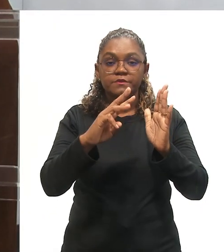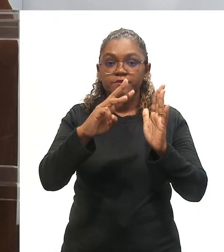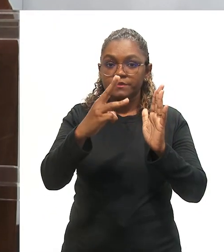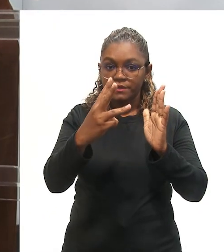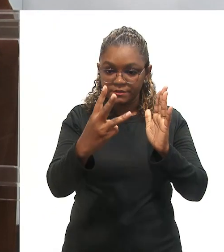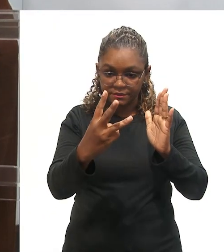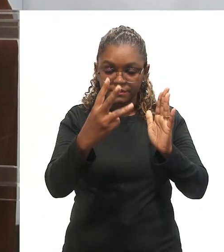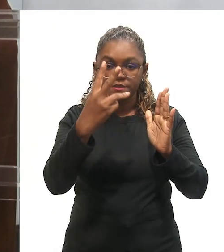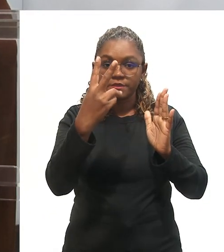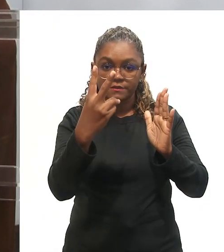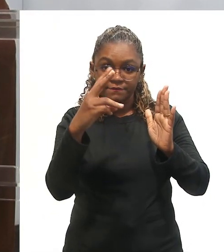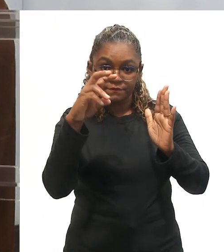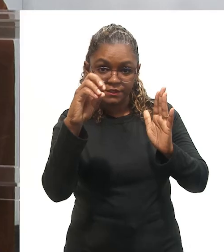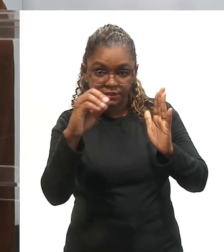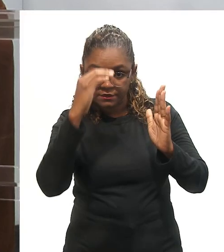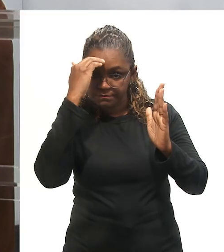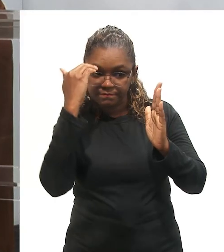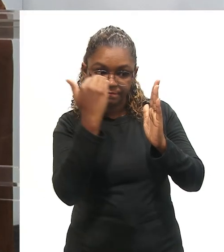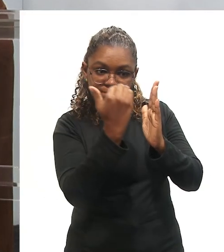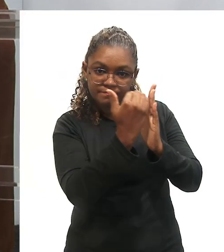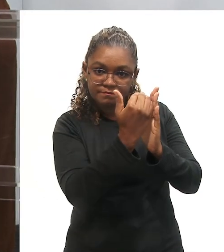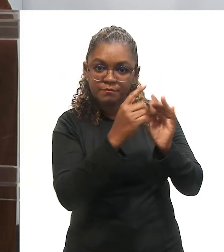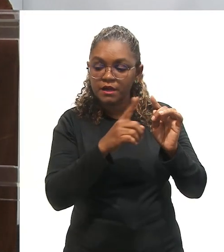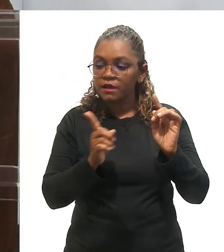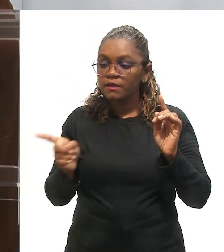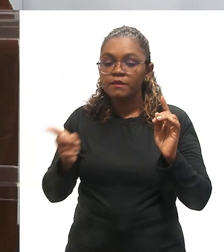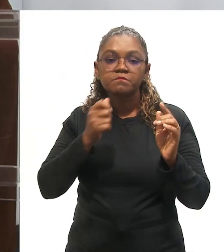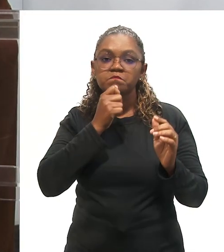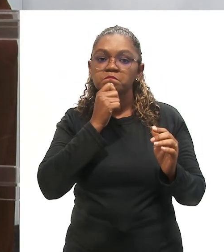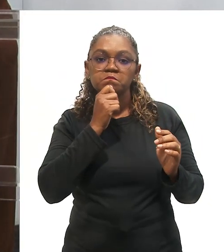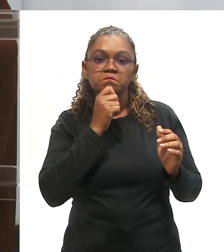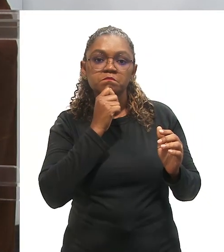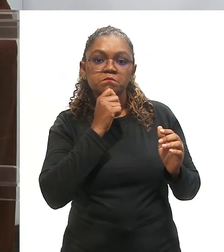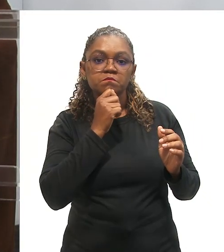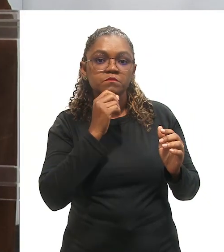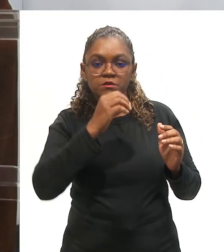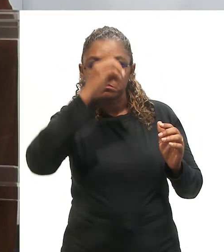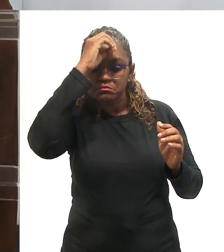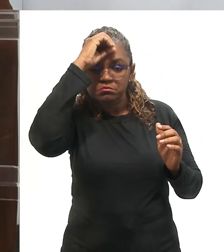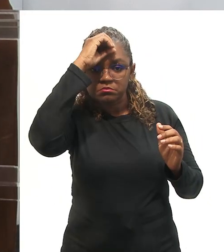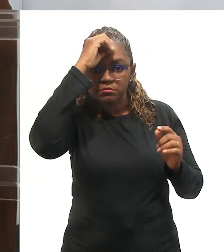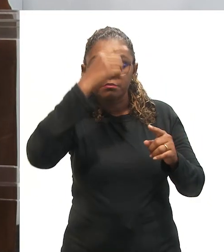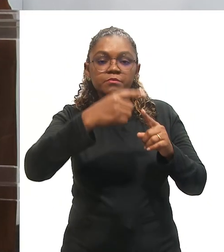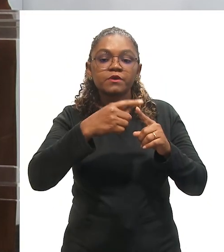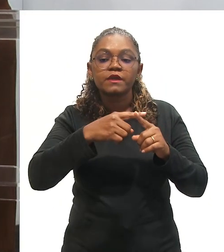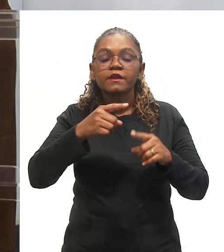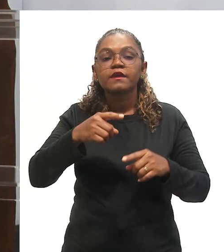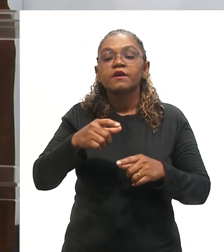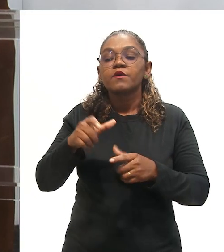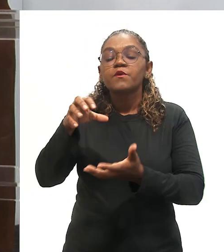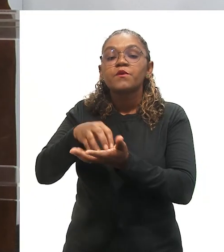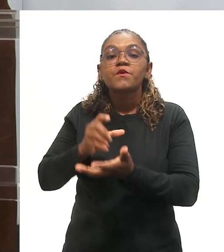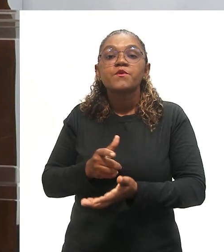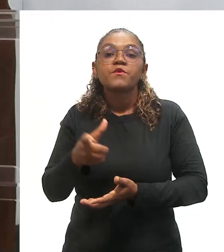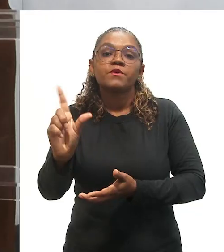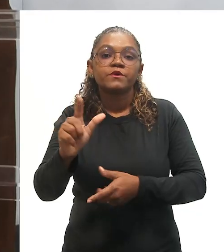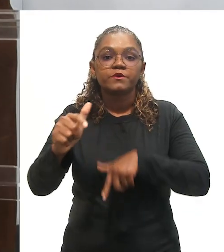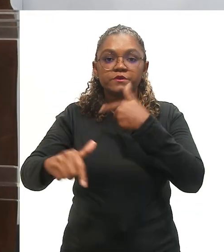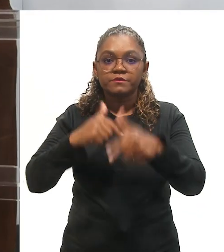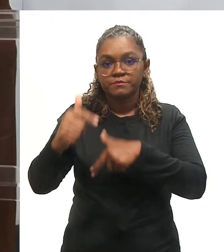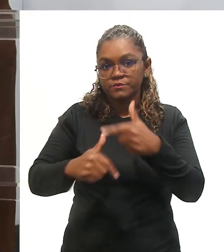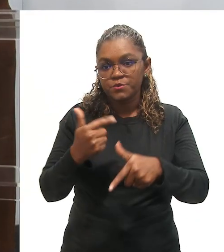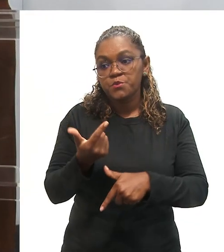4.320. Né? E o contador não conhecia. Por quê? Ele trabalhava em um determinado setor,